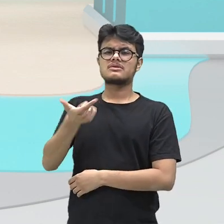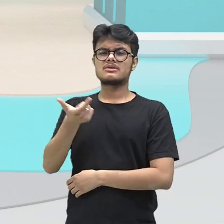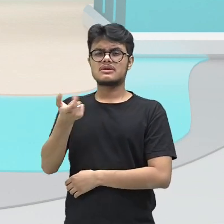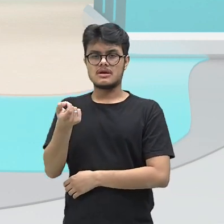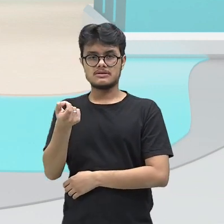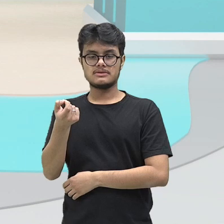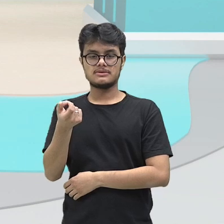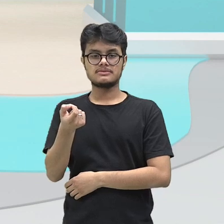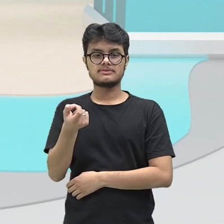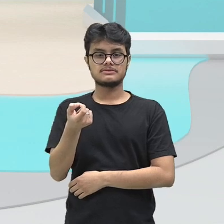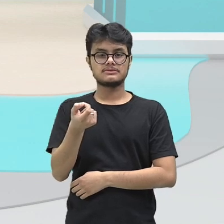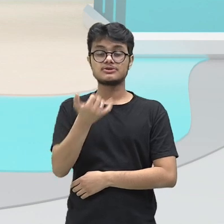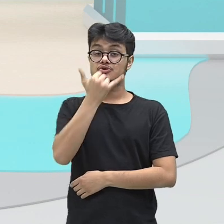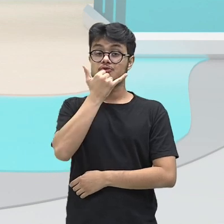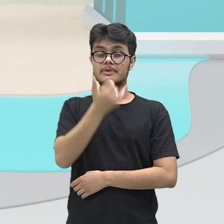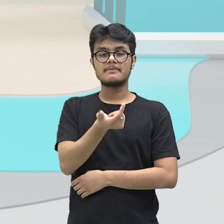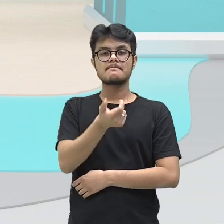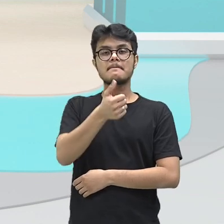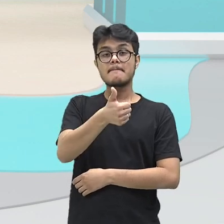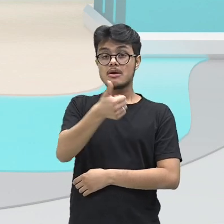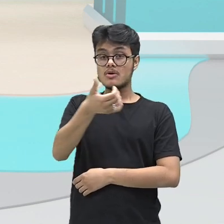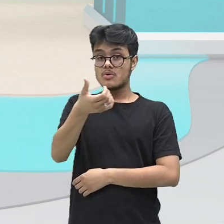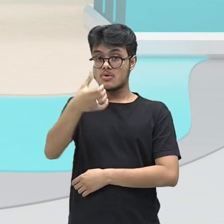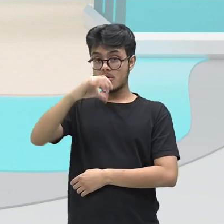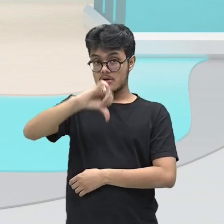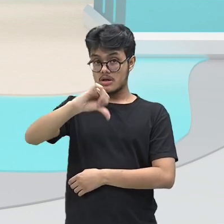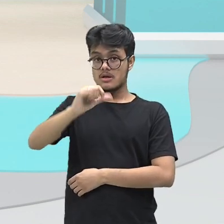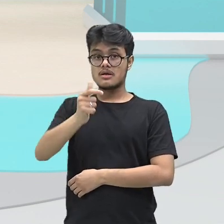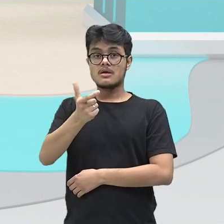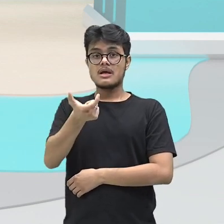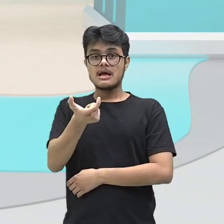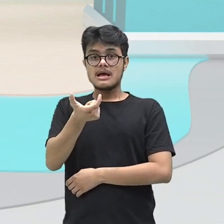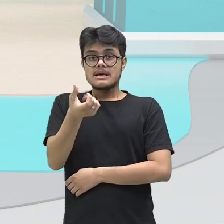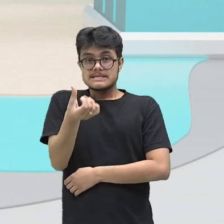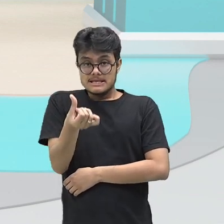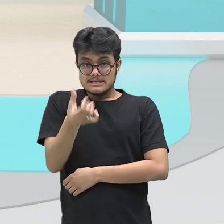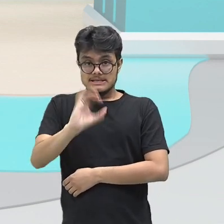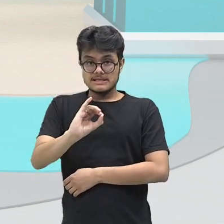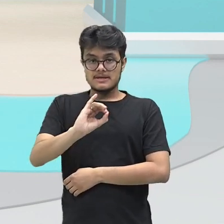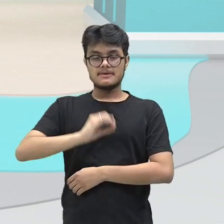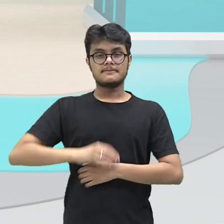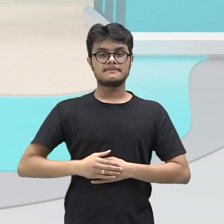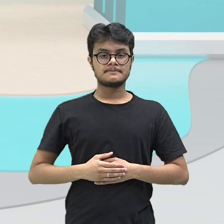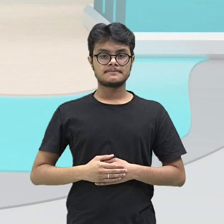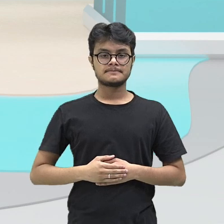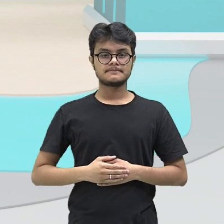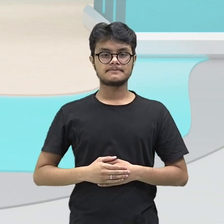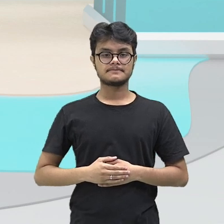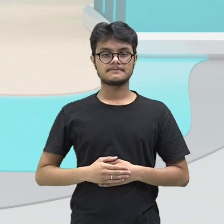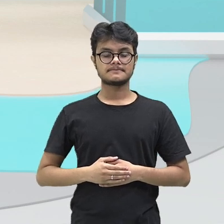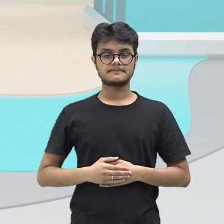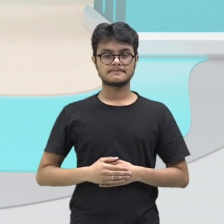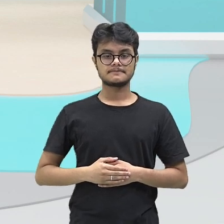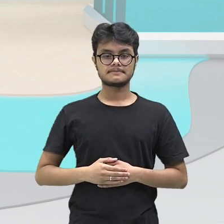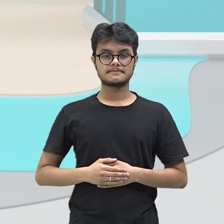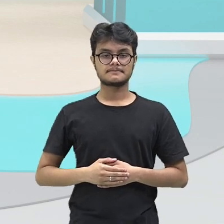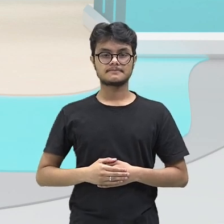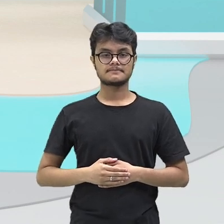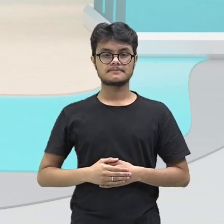início do século XXI, a instalação mantém como um gênero importante e muito difundido. Em virtude da